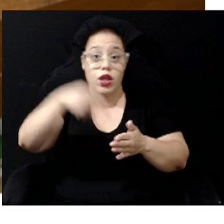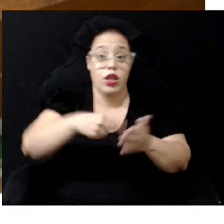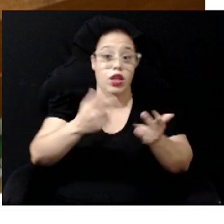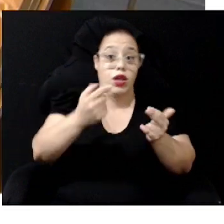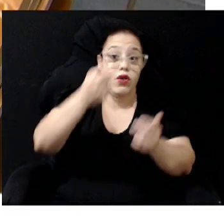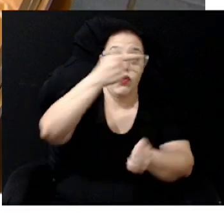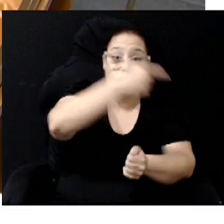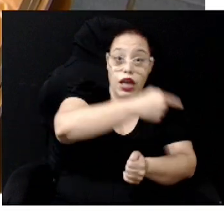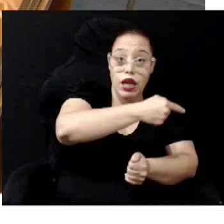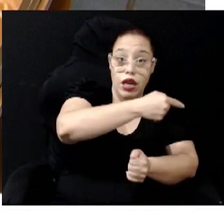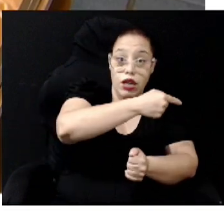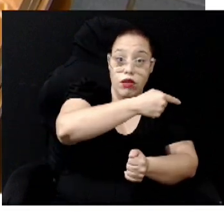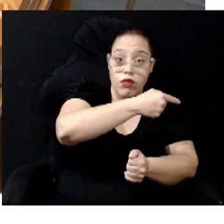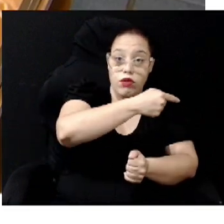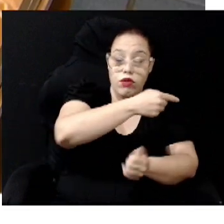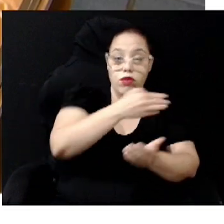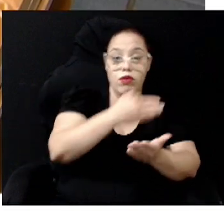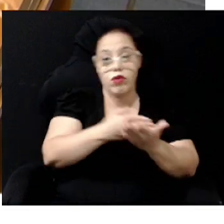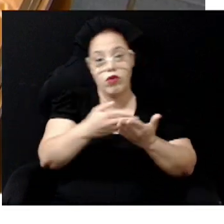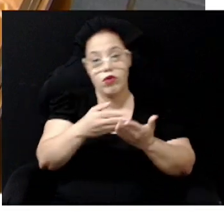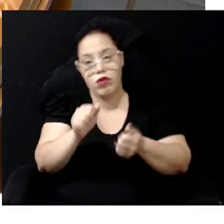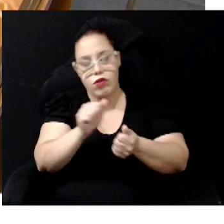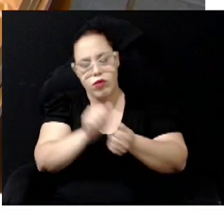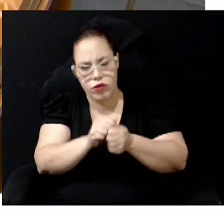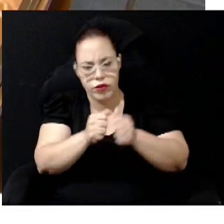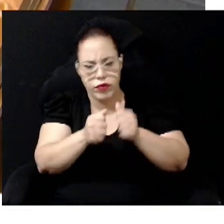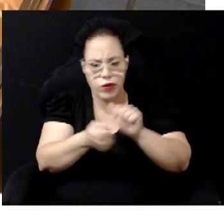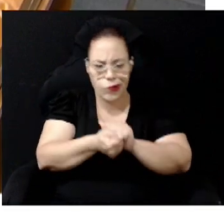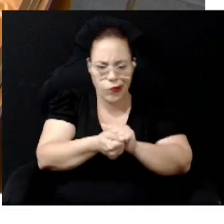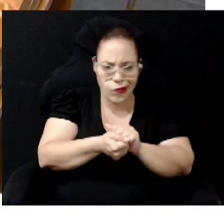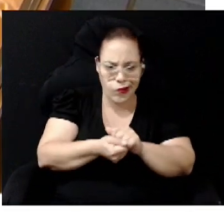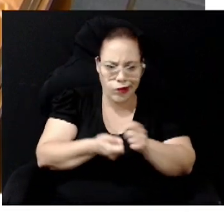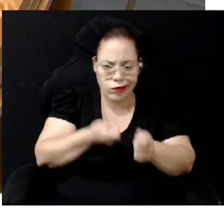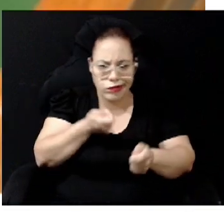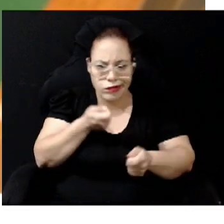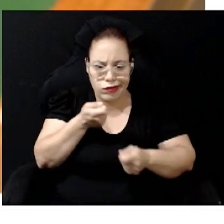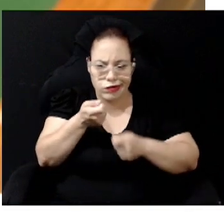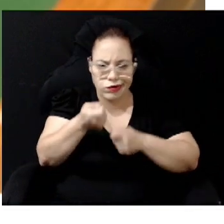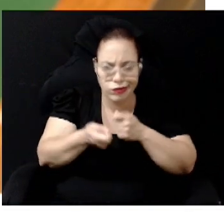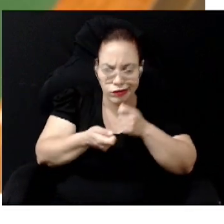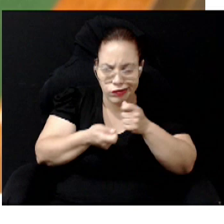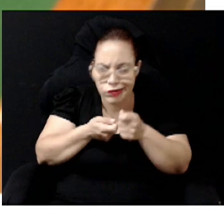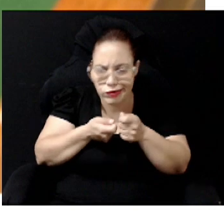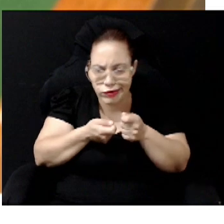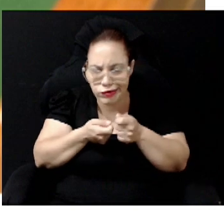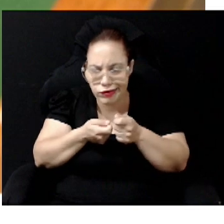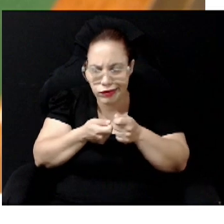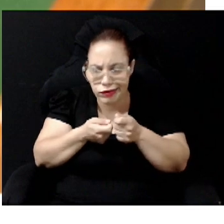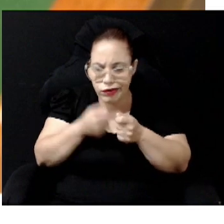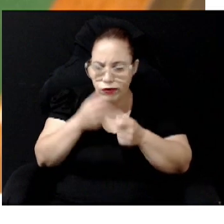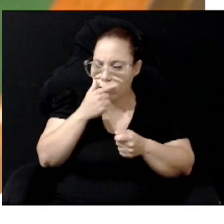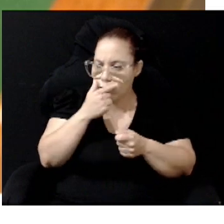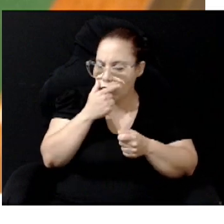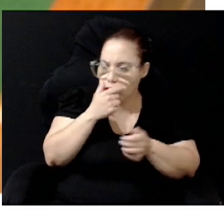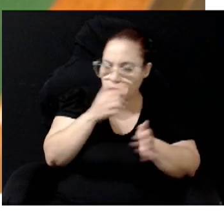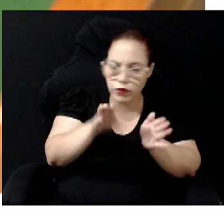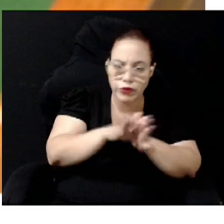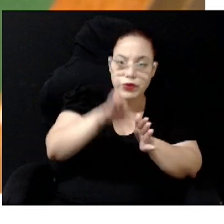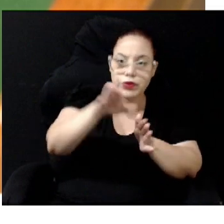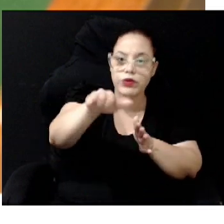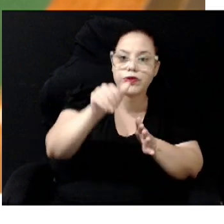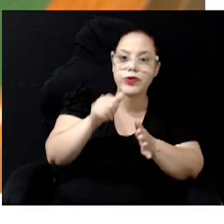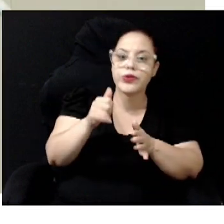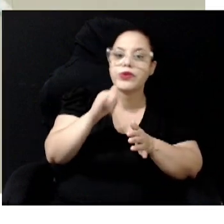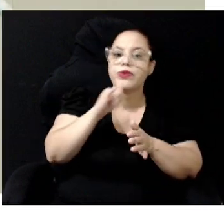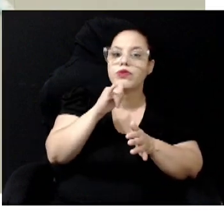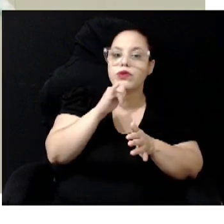vai tentando montar um quebra-cabeça em alguns momentos, mas dá essa organicidade. Então, a hora que você chega e pede um arquivo, por exemplo, da Andréa